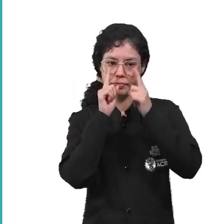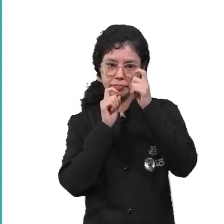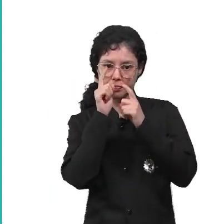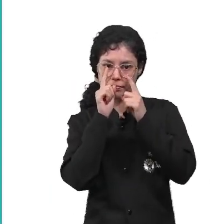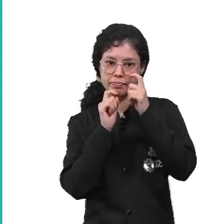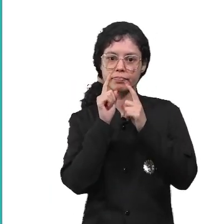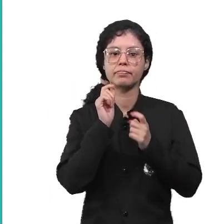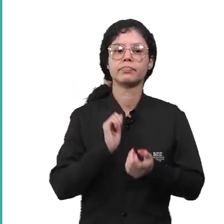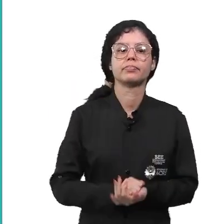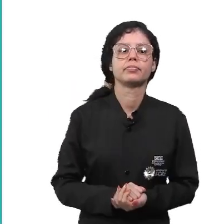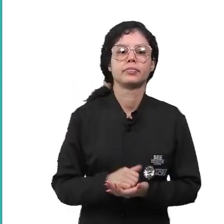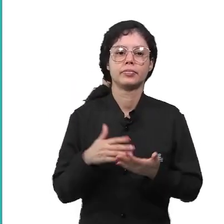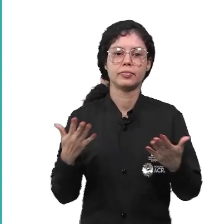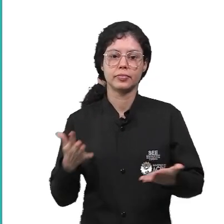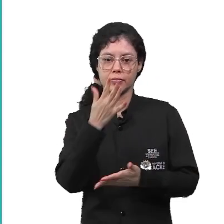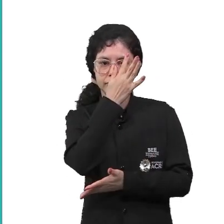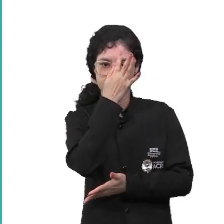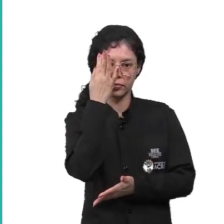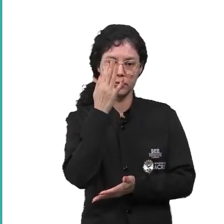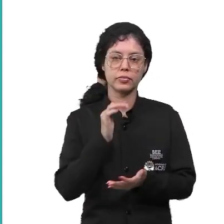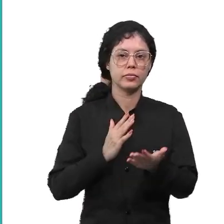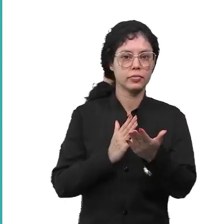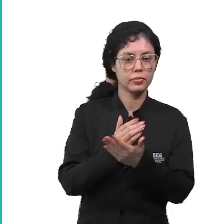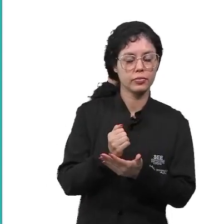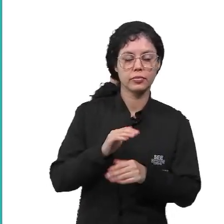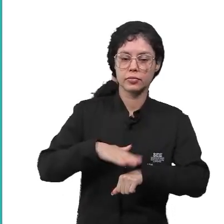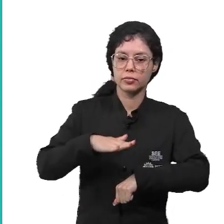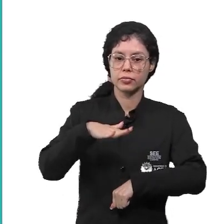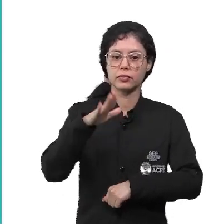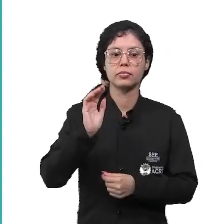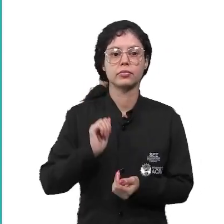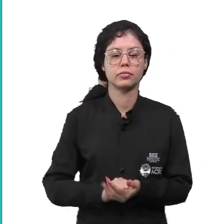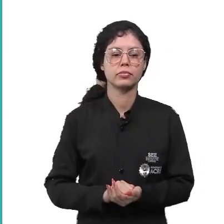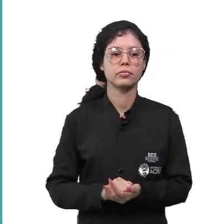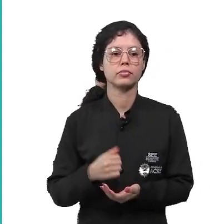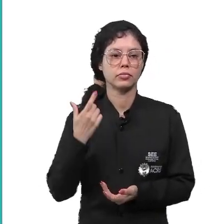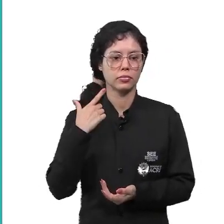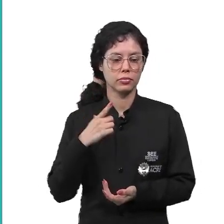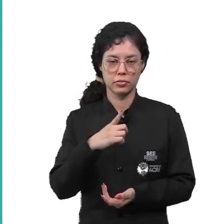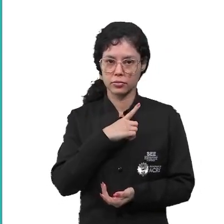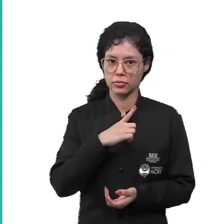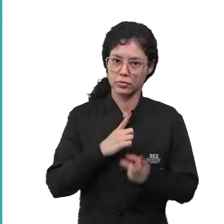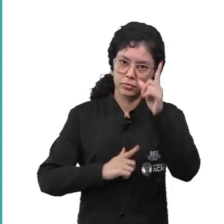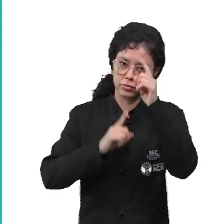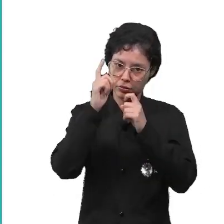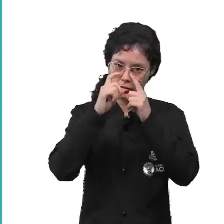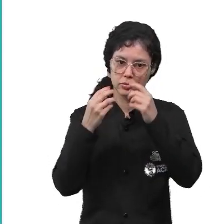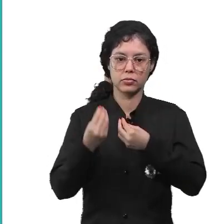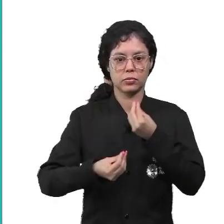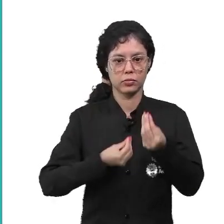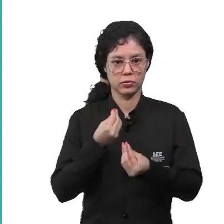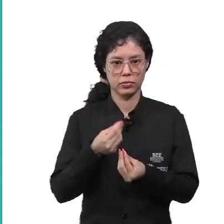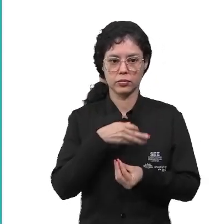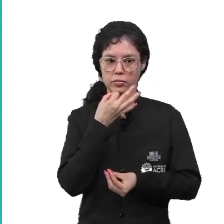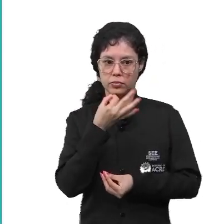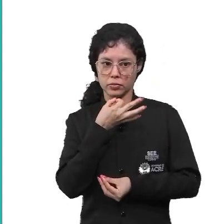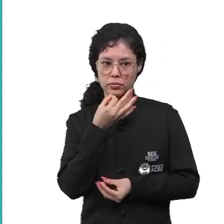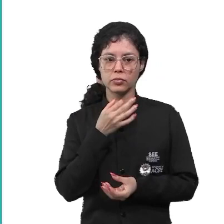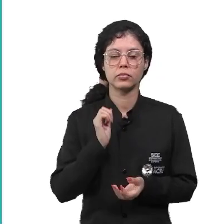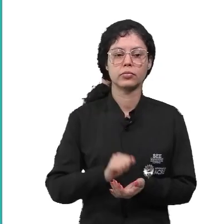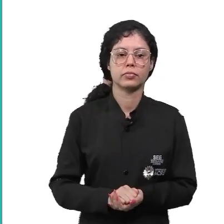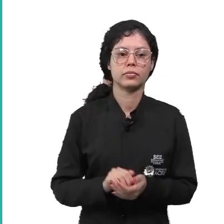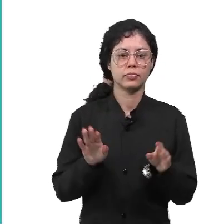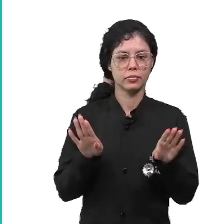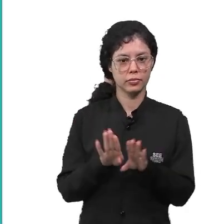expressão, então a filosofia deve buscar ao máximo a capacidade de se expressar; a